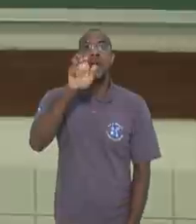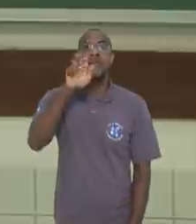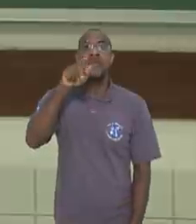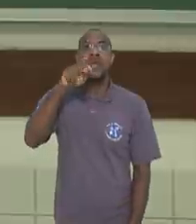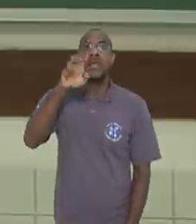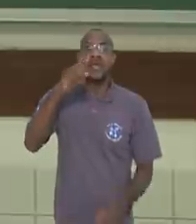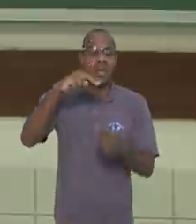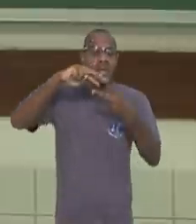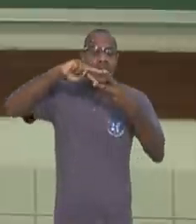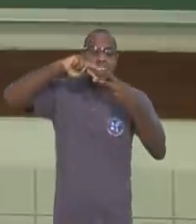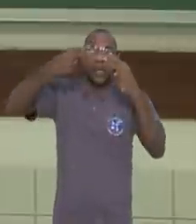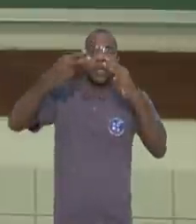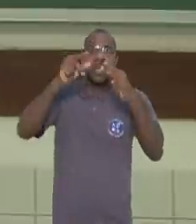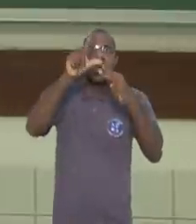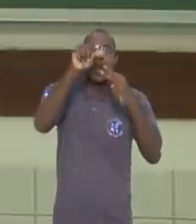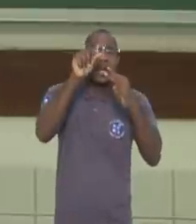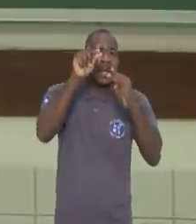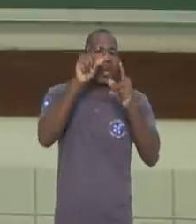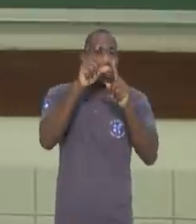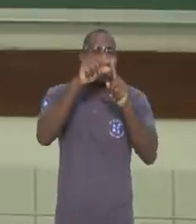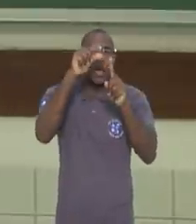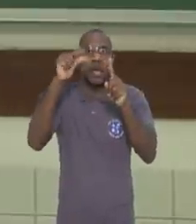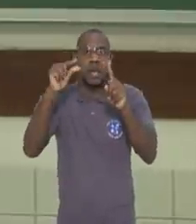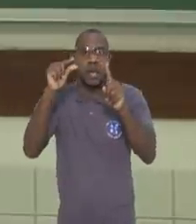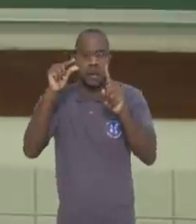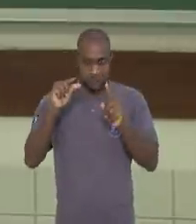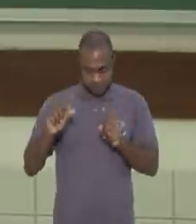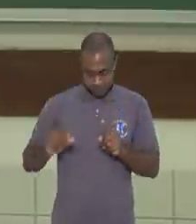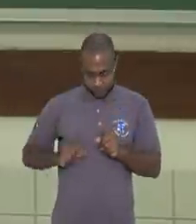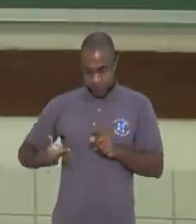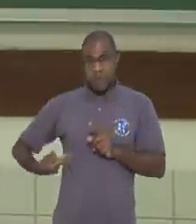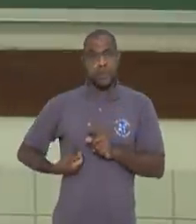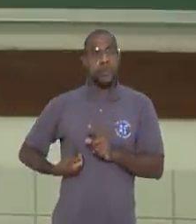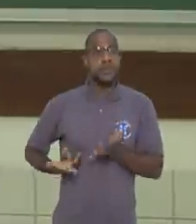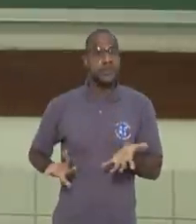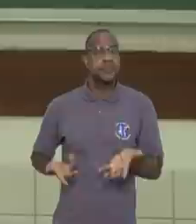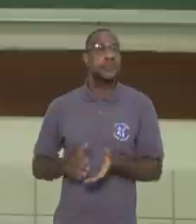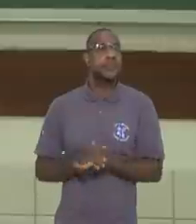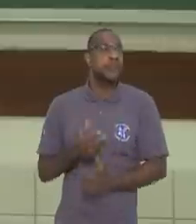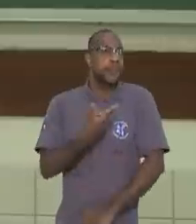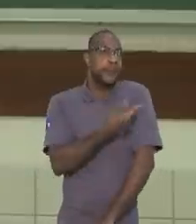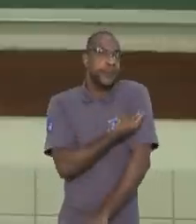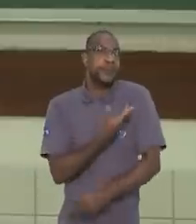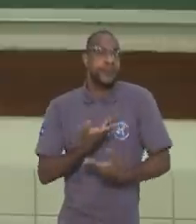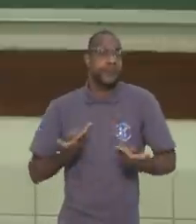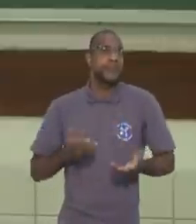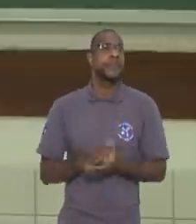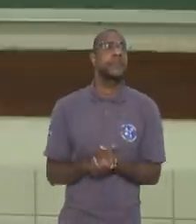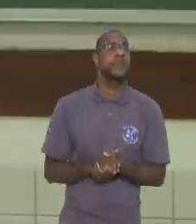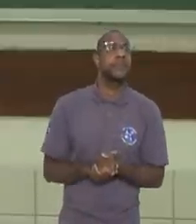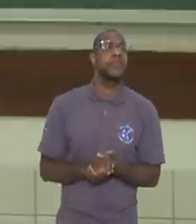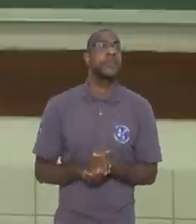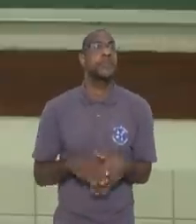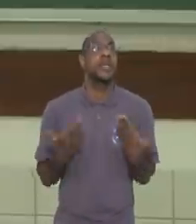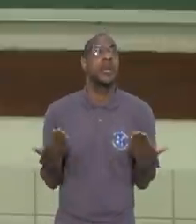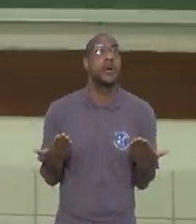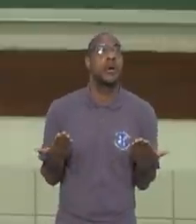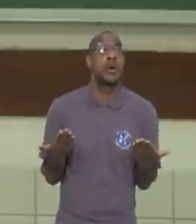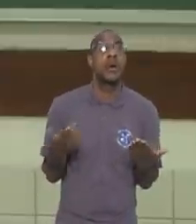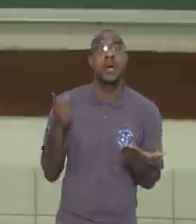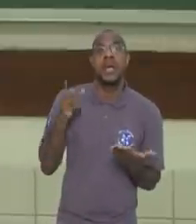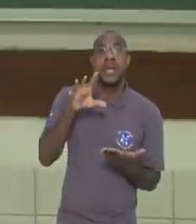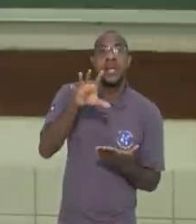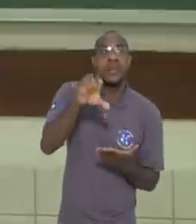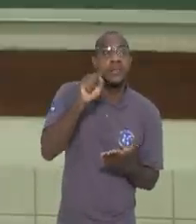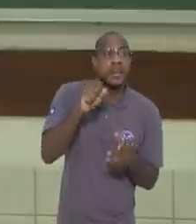DNA. Um pedaço de gene, um pedaço de DNA, né? Um gene ali específico. Então vejam como é que eles fizeram isso, essa figura representando. Eles